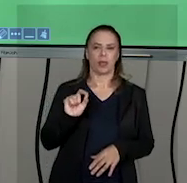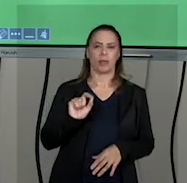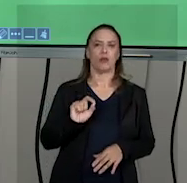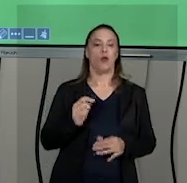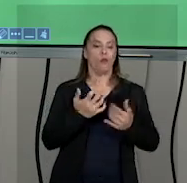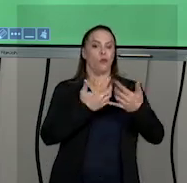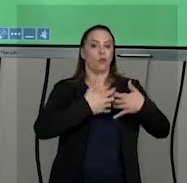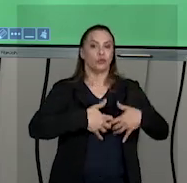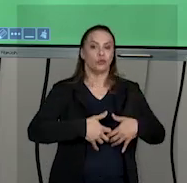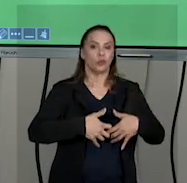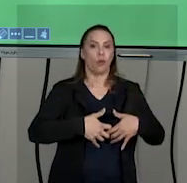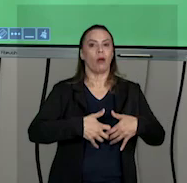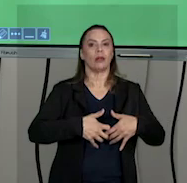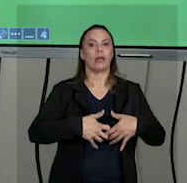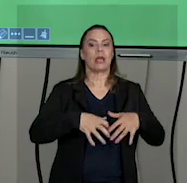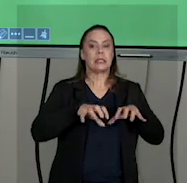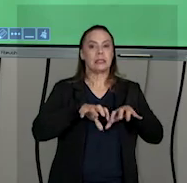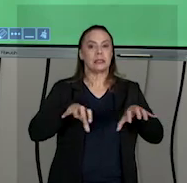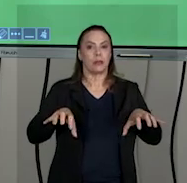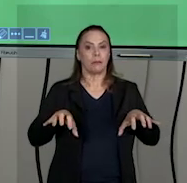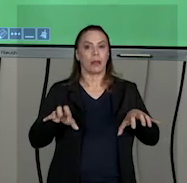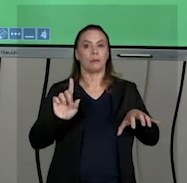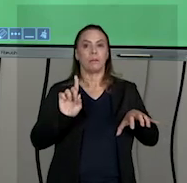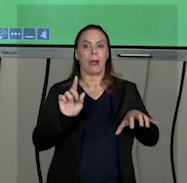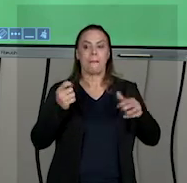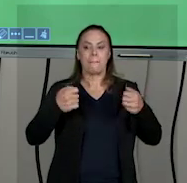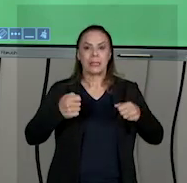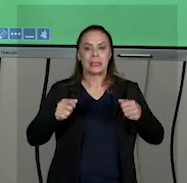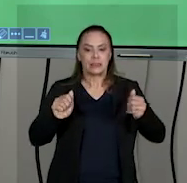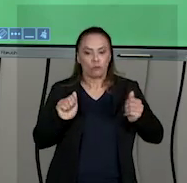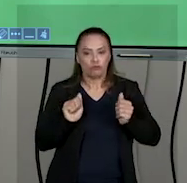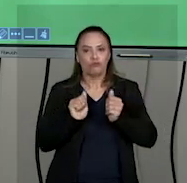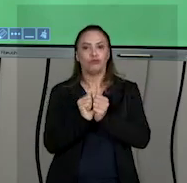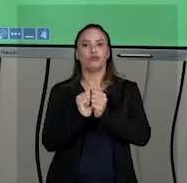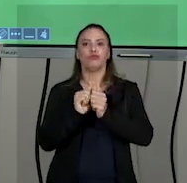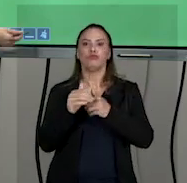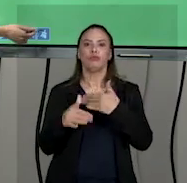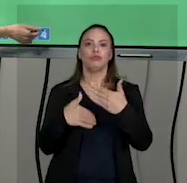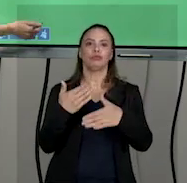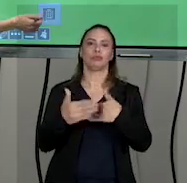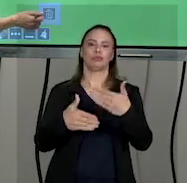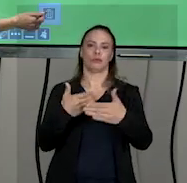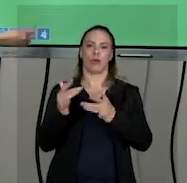todos conectados, né, interligados entre si.